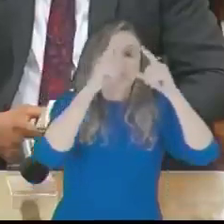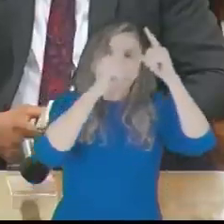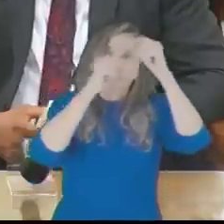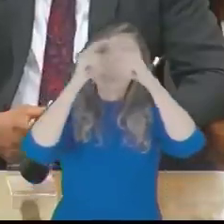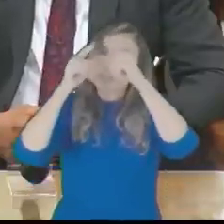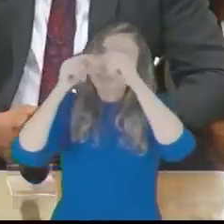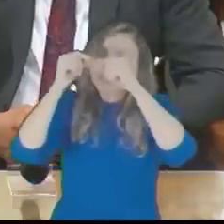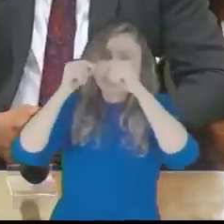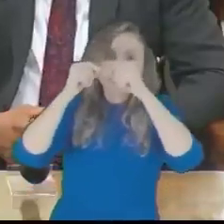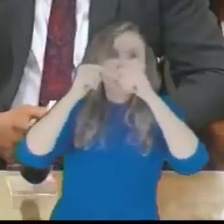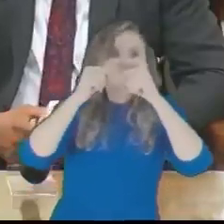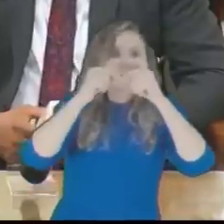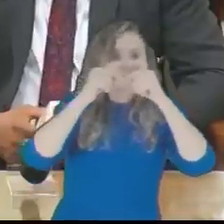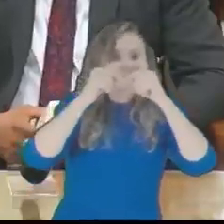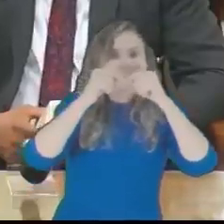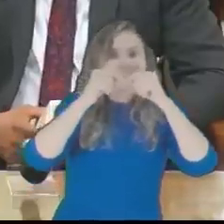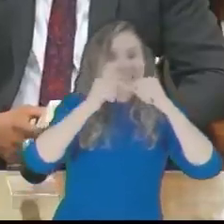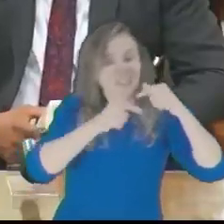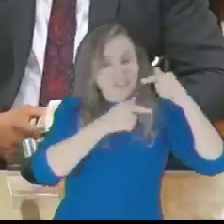Deu para entender?